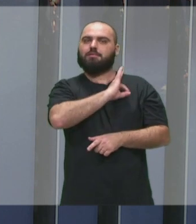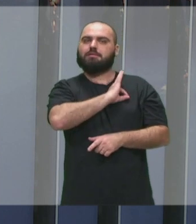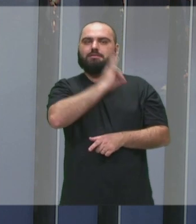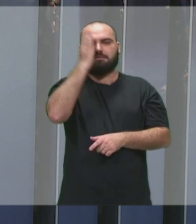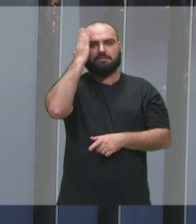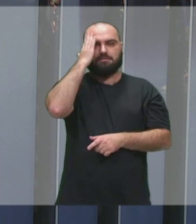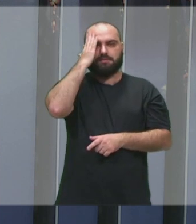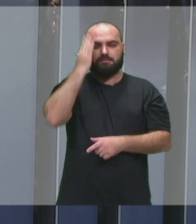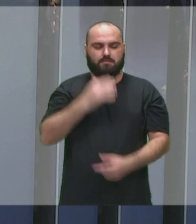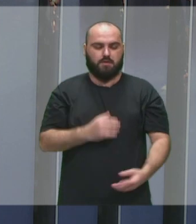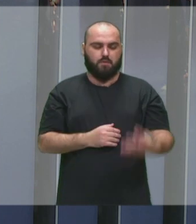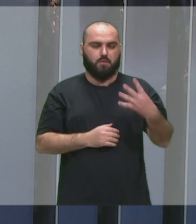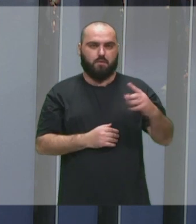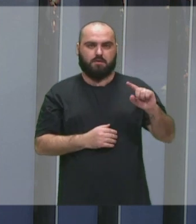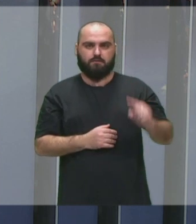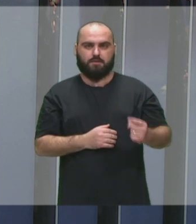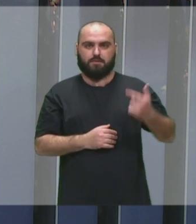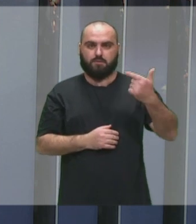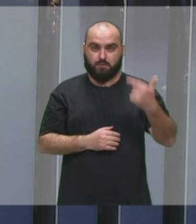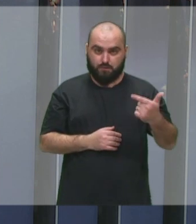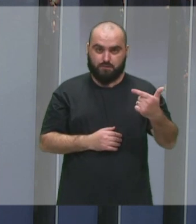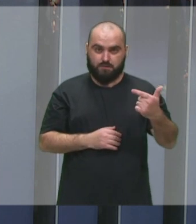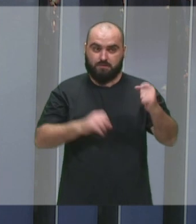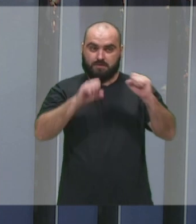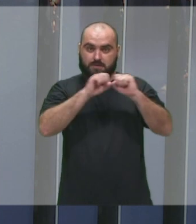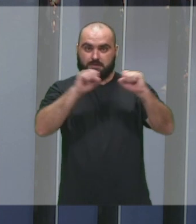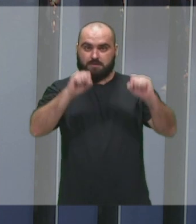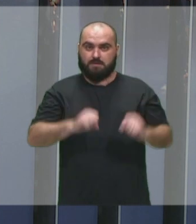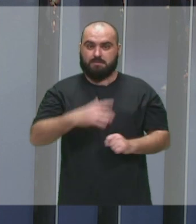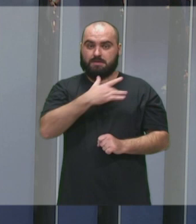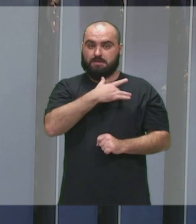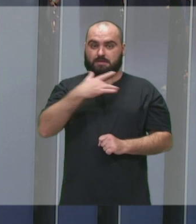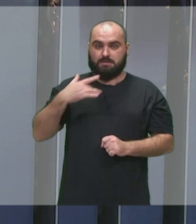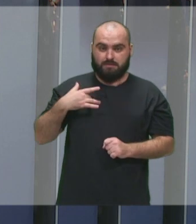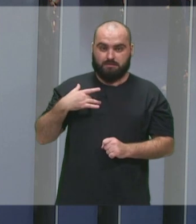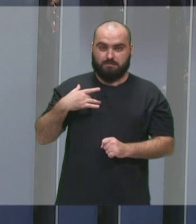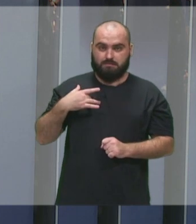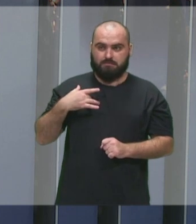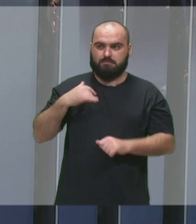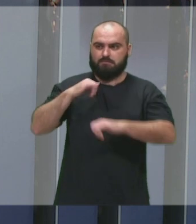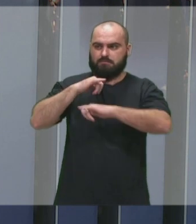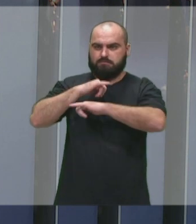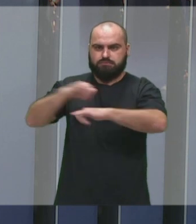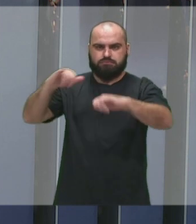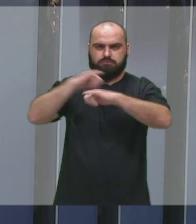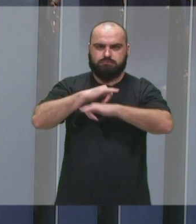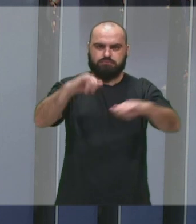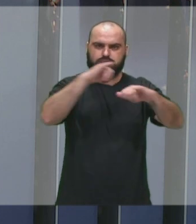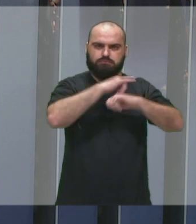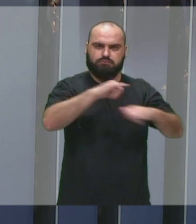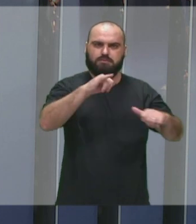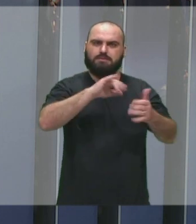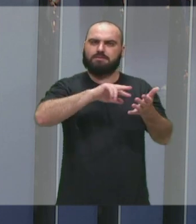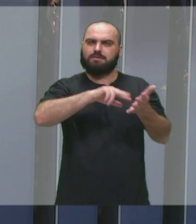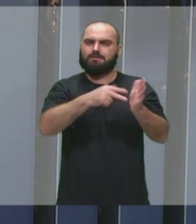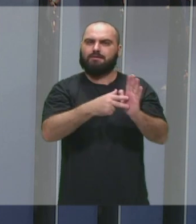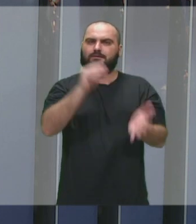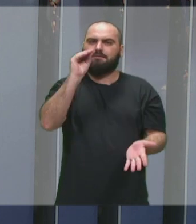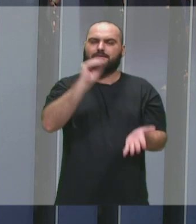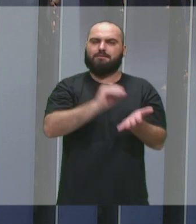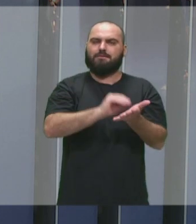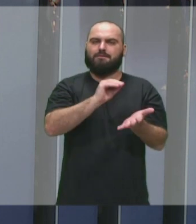e 4,2% do sistema de saúde. A subnotificação repercute na falta de punição